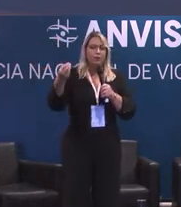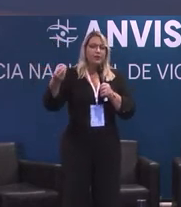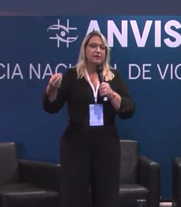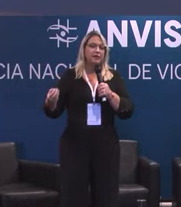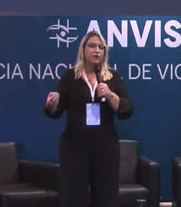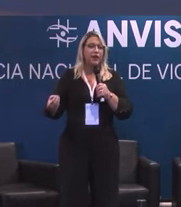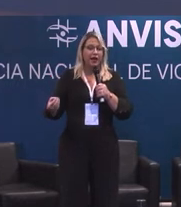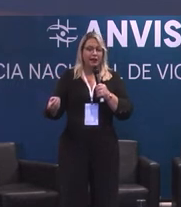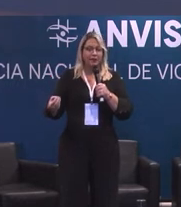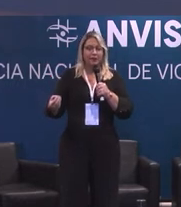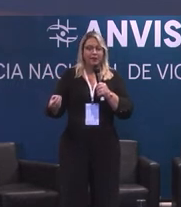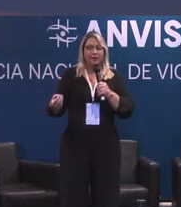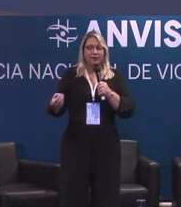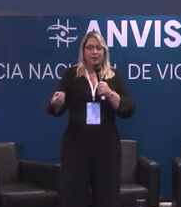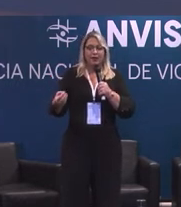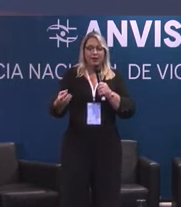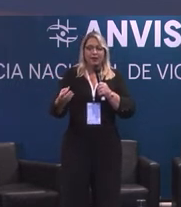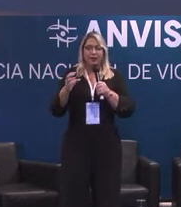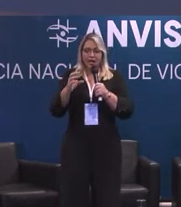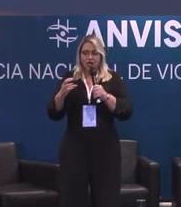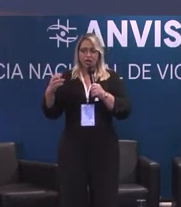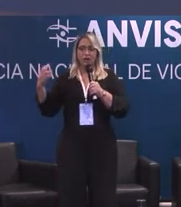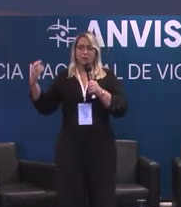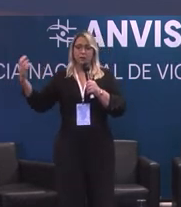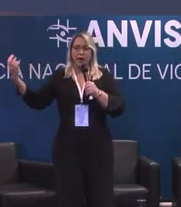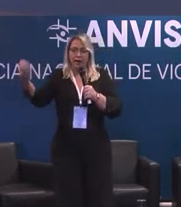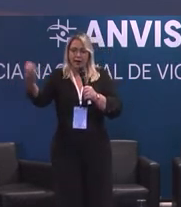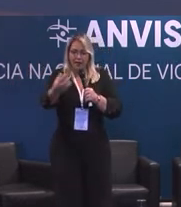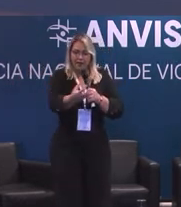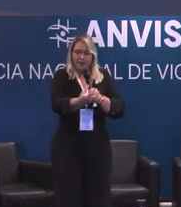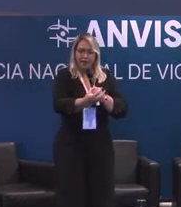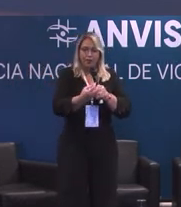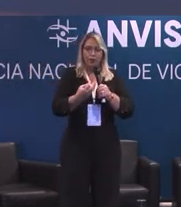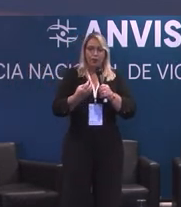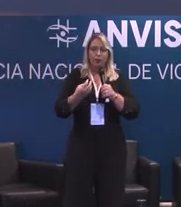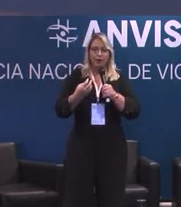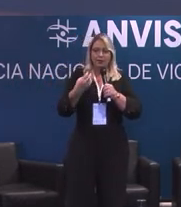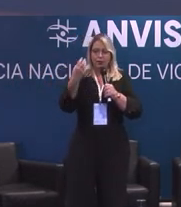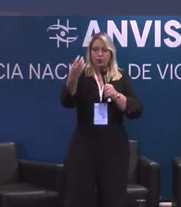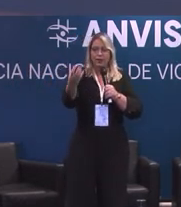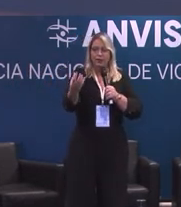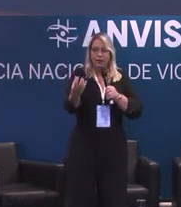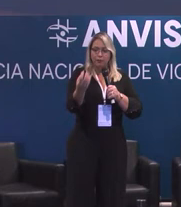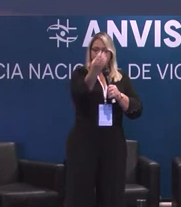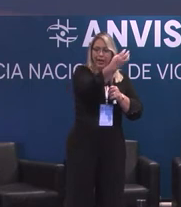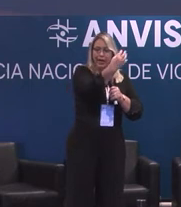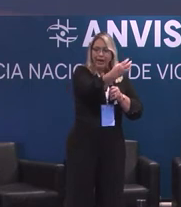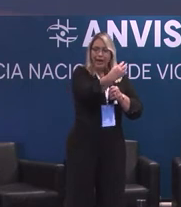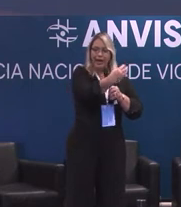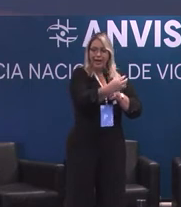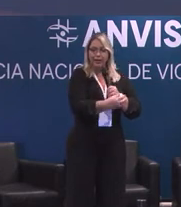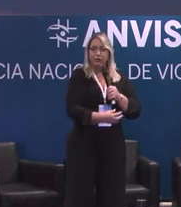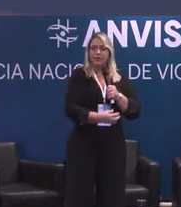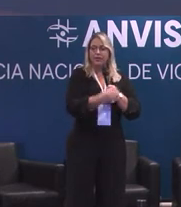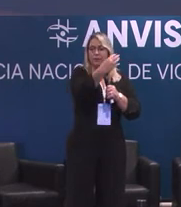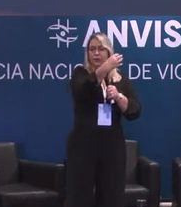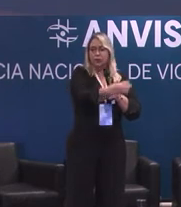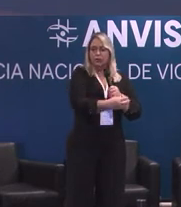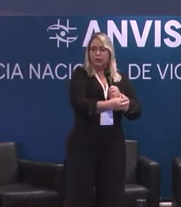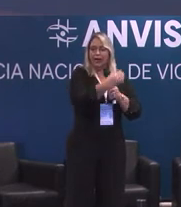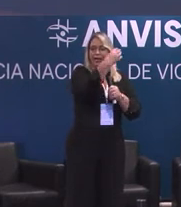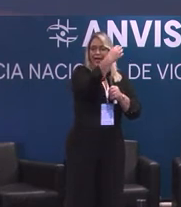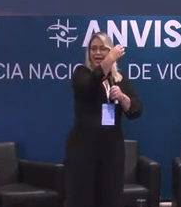vocês identificaram de estimar uma situação para aquela natureza de